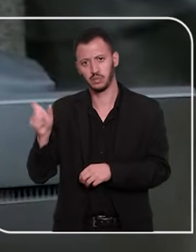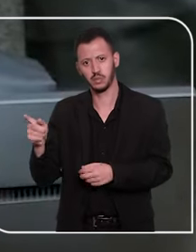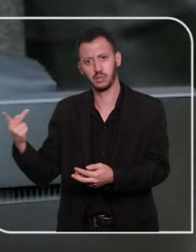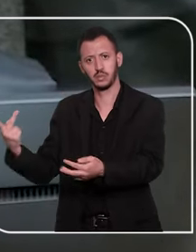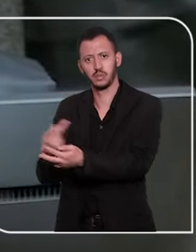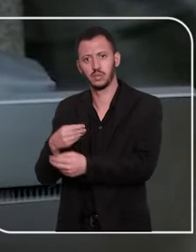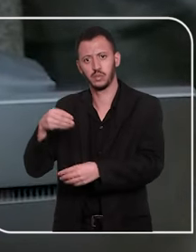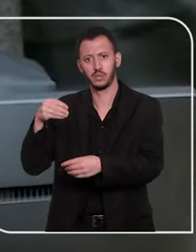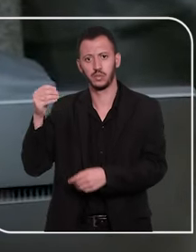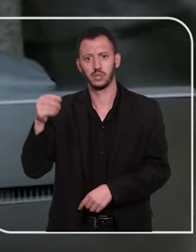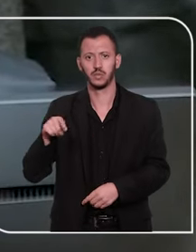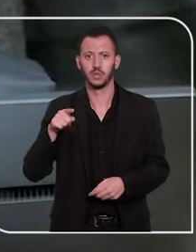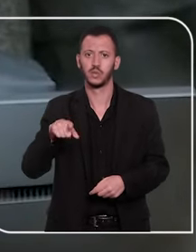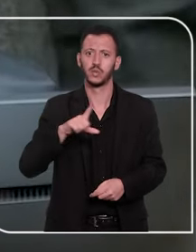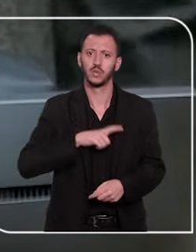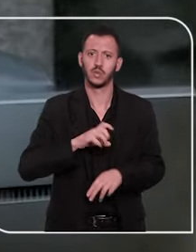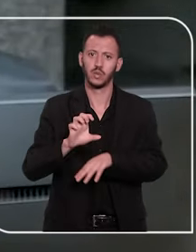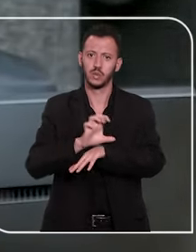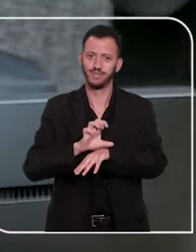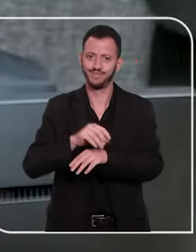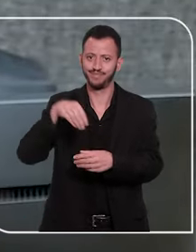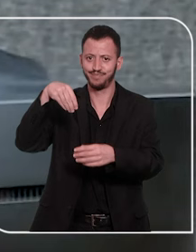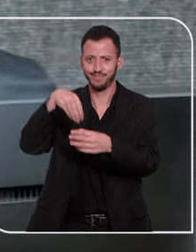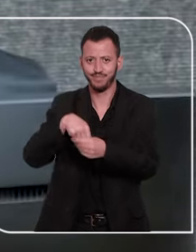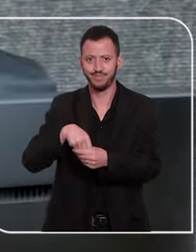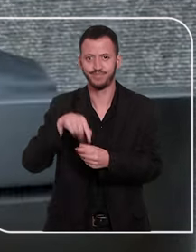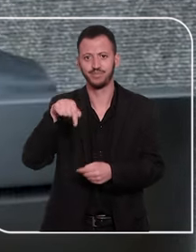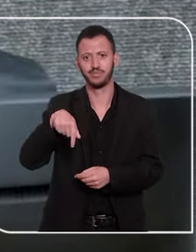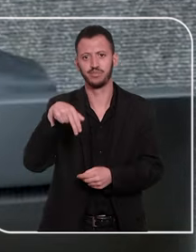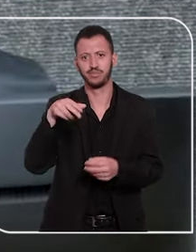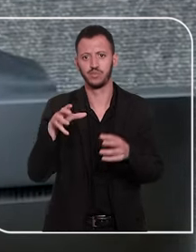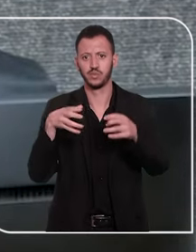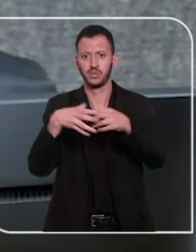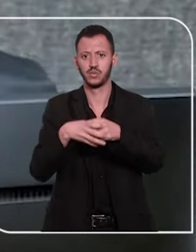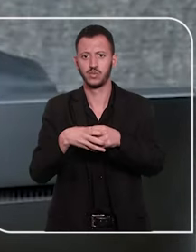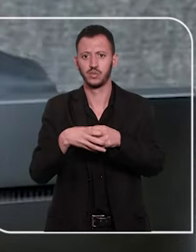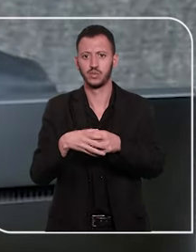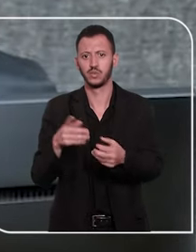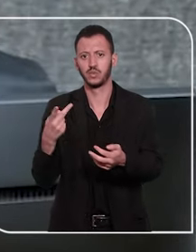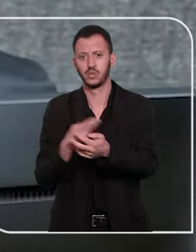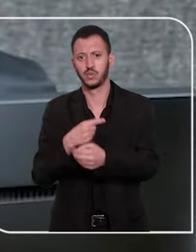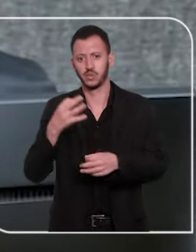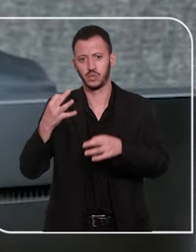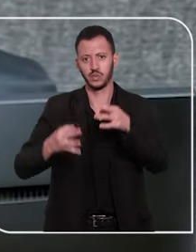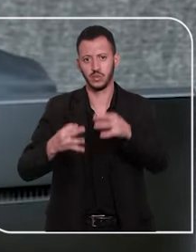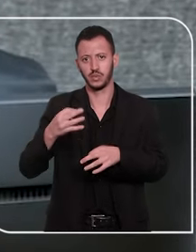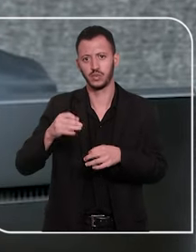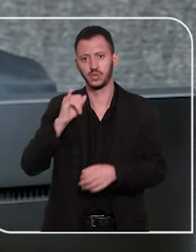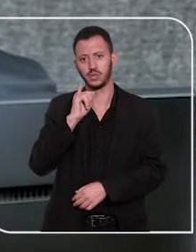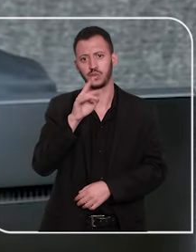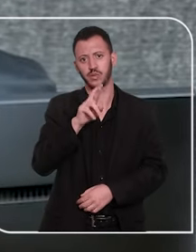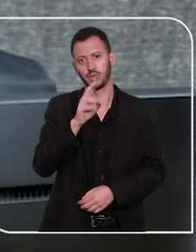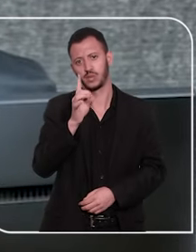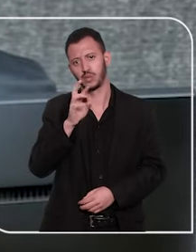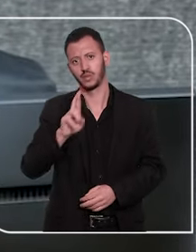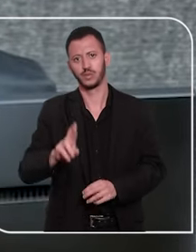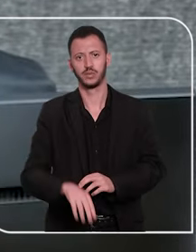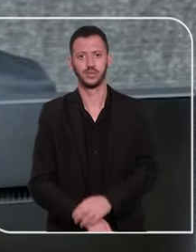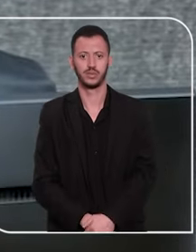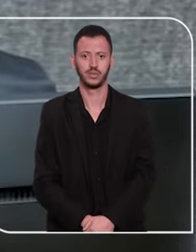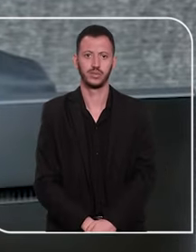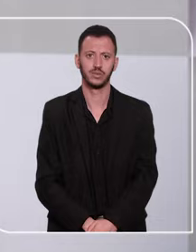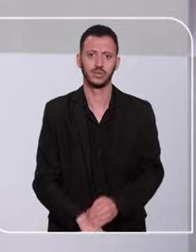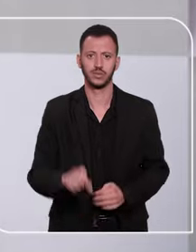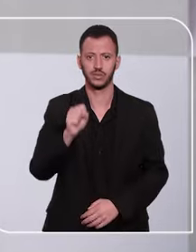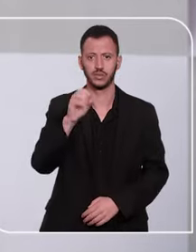autores das ações repetitivas constitui o núcleo duro do princípio do contraditório no julgamento do